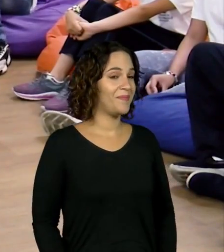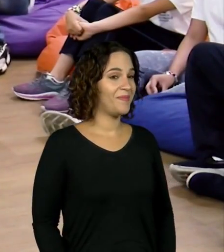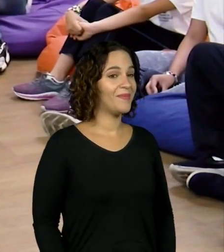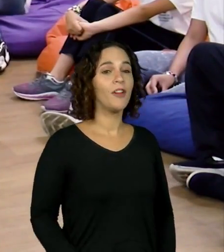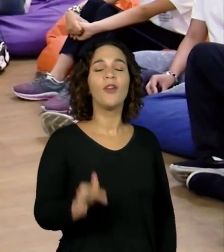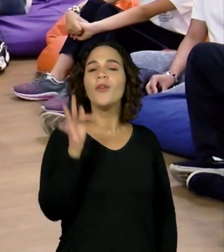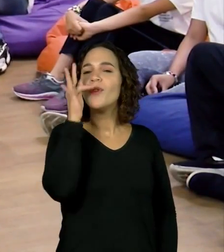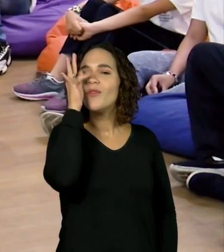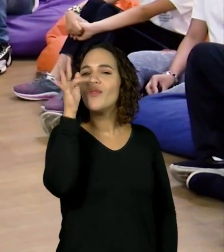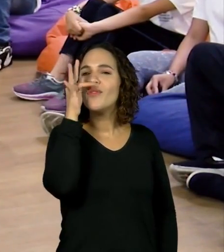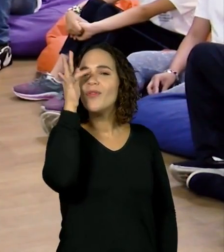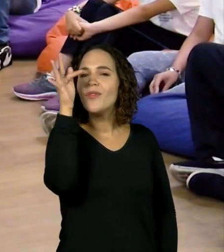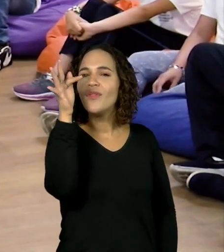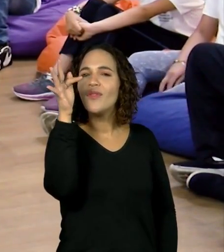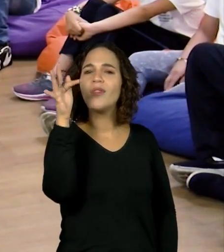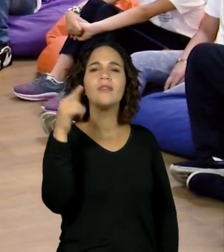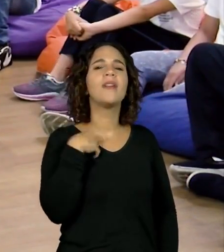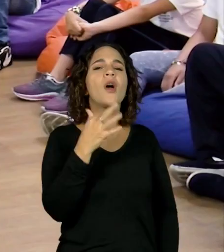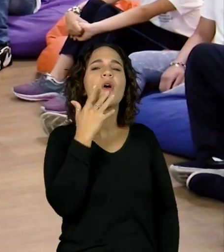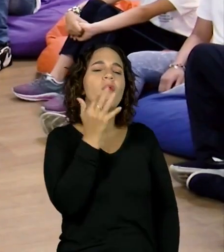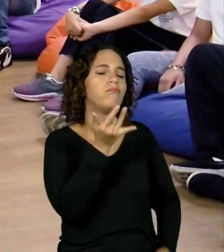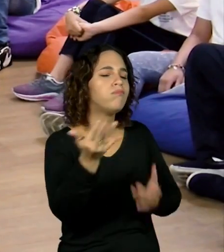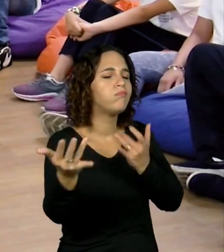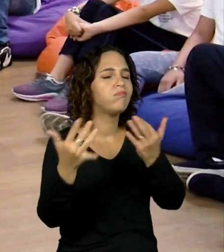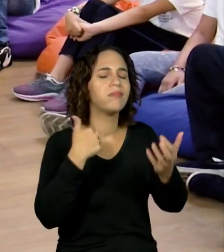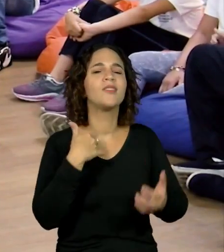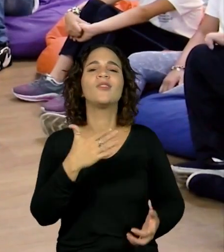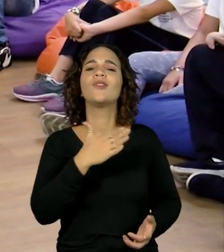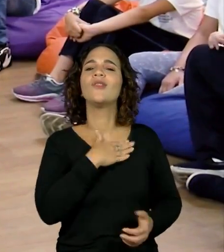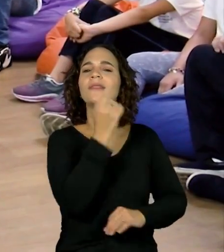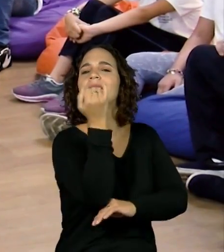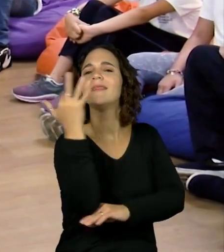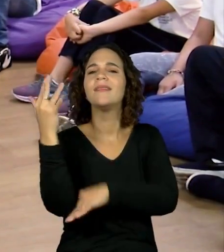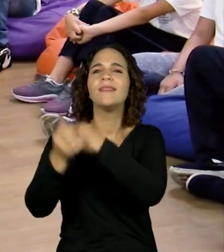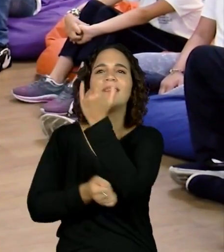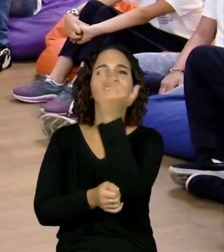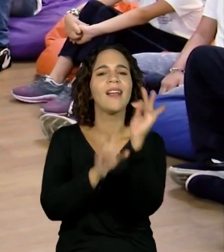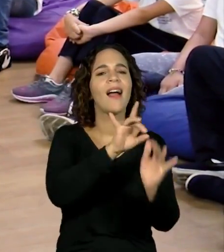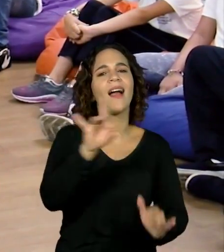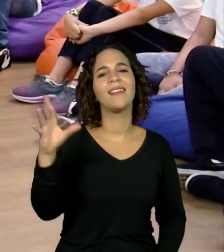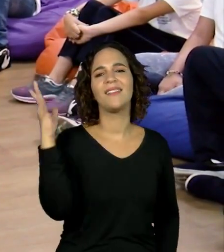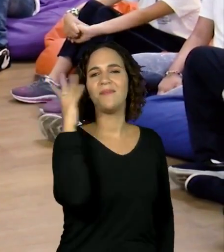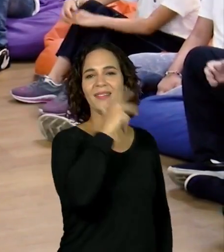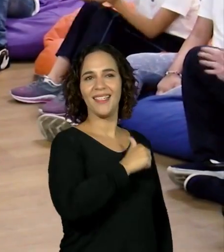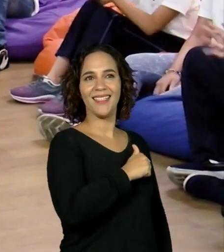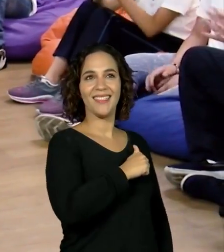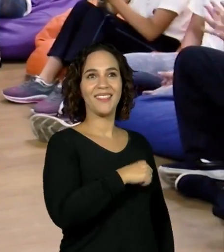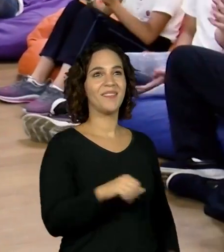flor. Flores de todas as cores. Flores que tem na natureza, cada um tem a sua beleza.